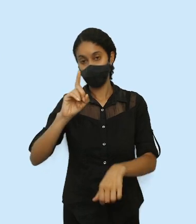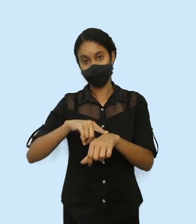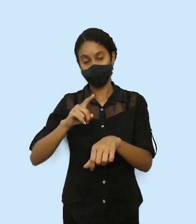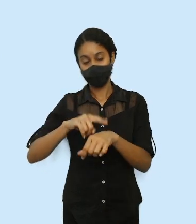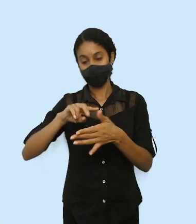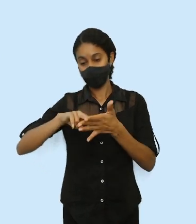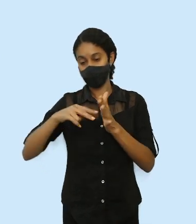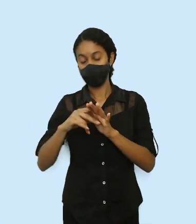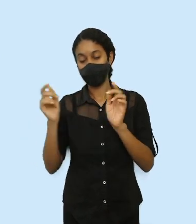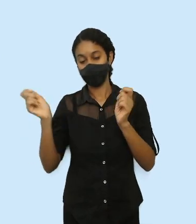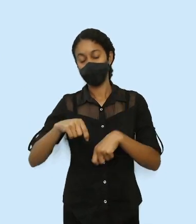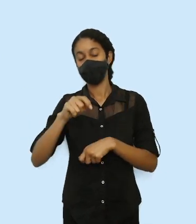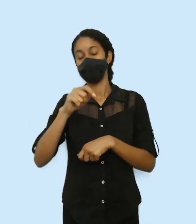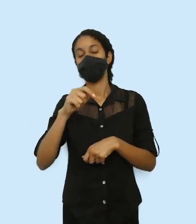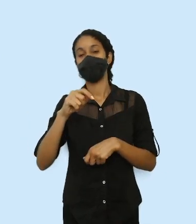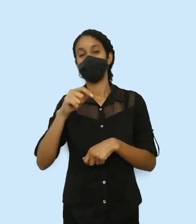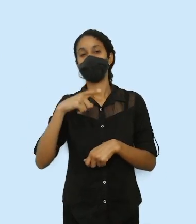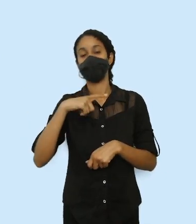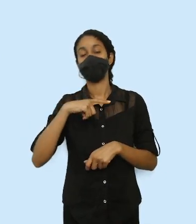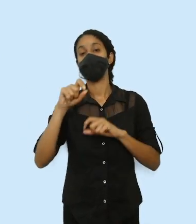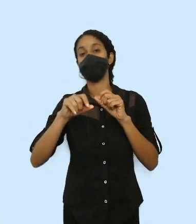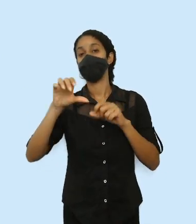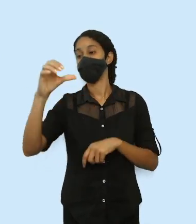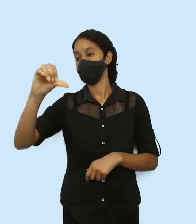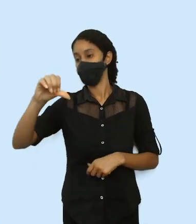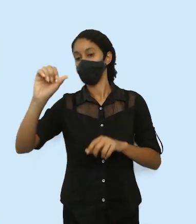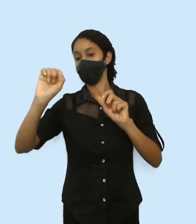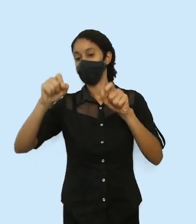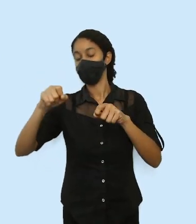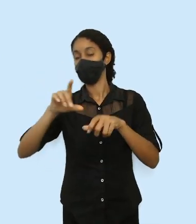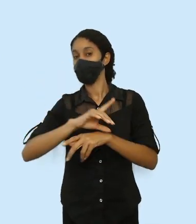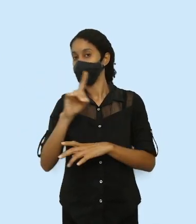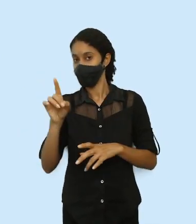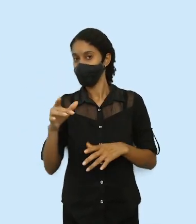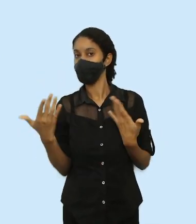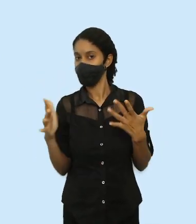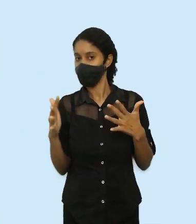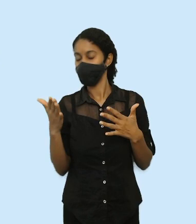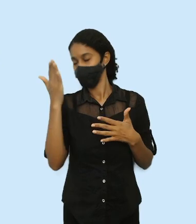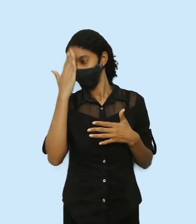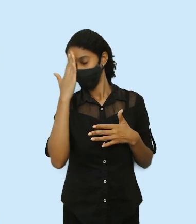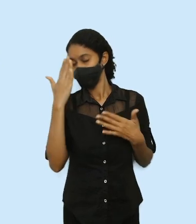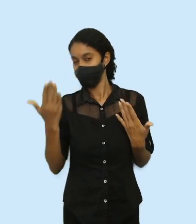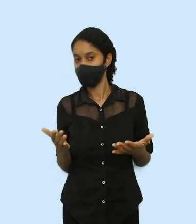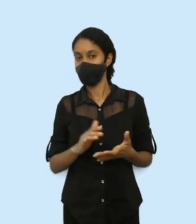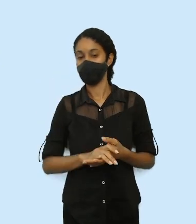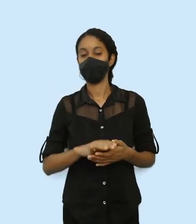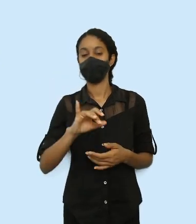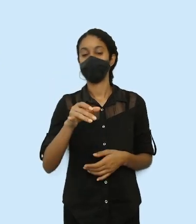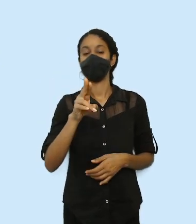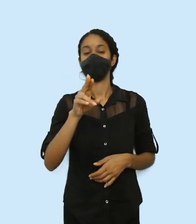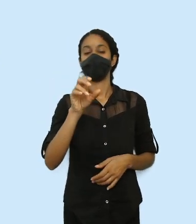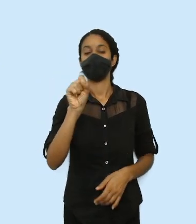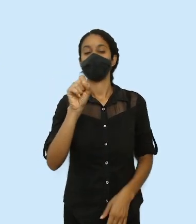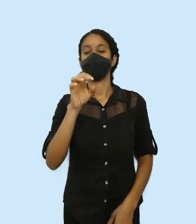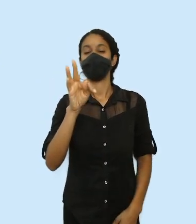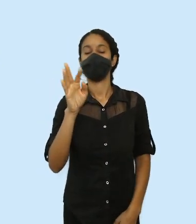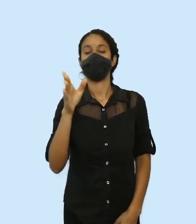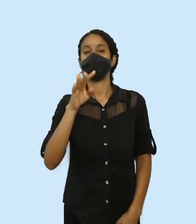produzir, montar 9 motos por dia. Seria essa mais ou menos a lógica. Então, just in time